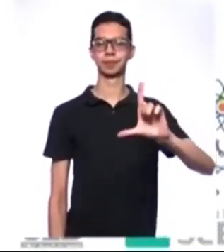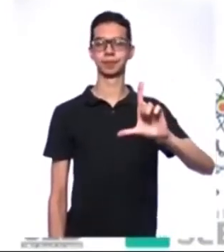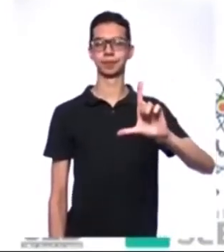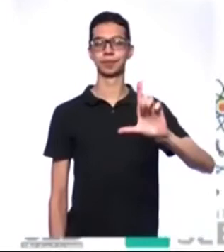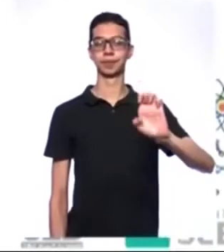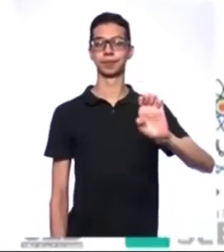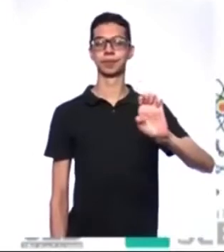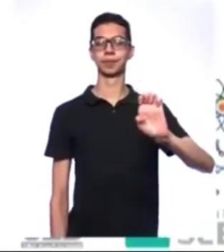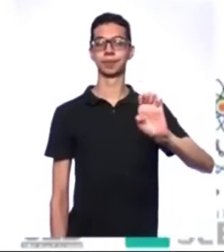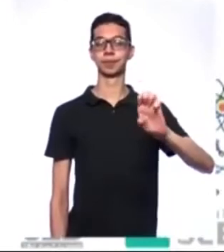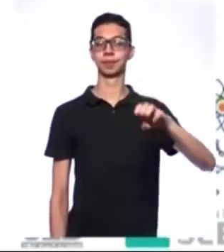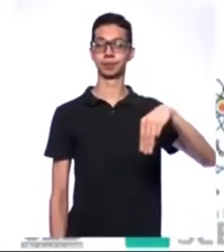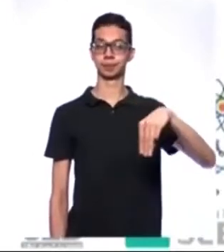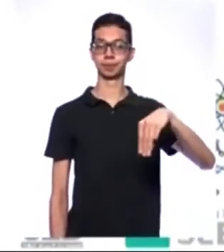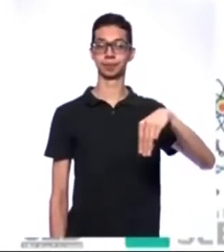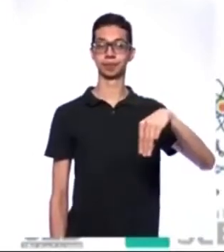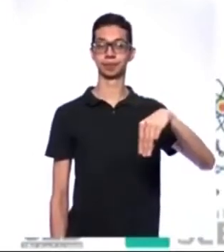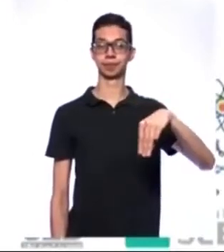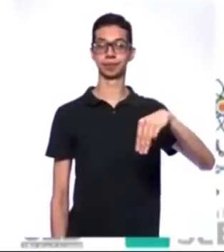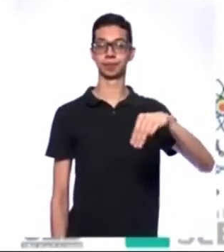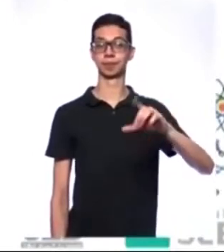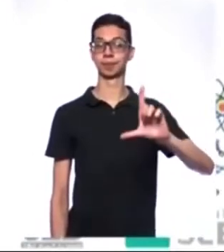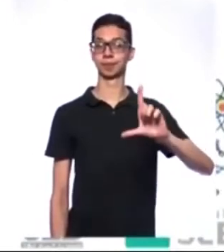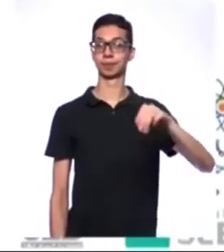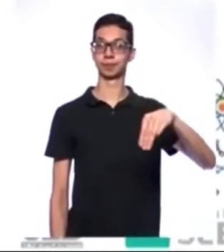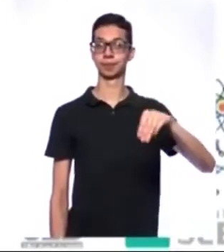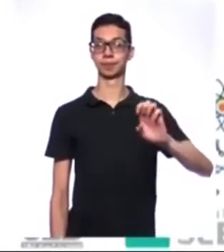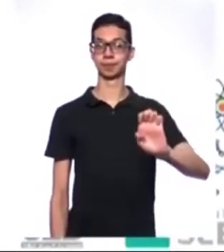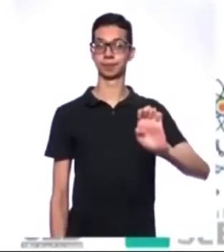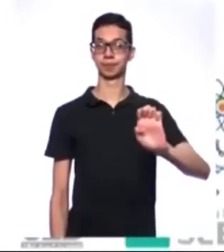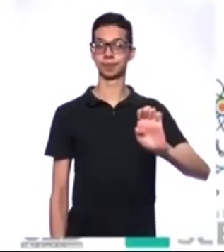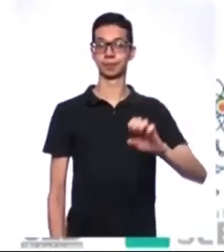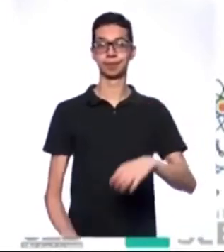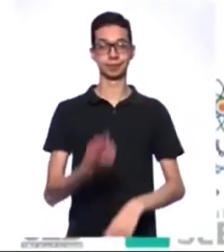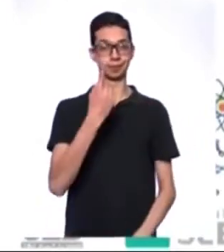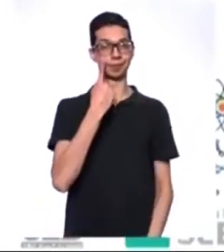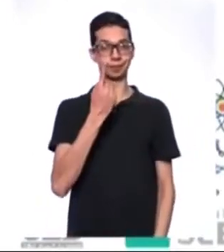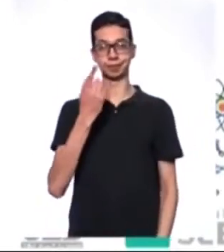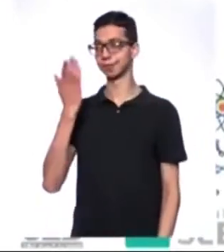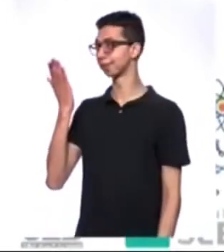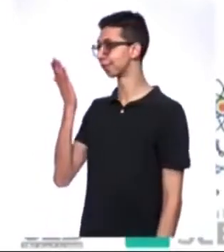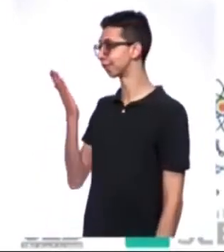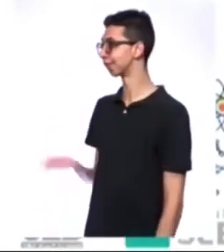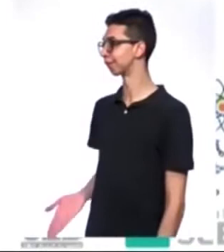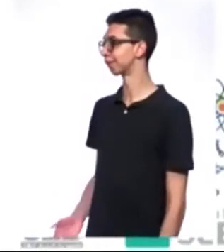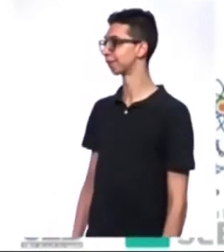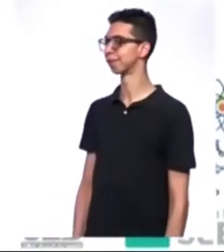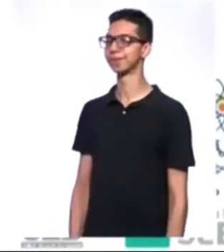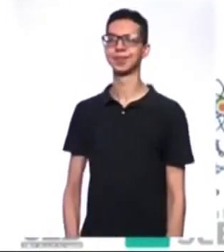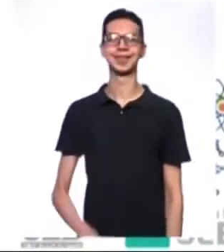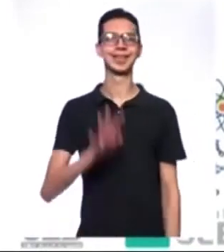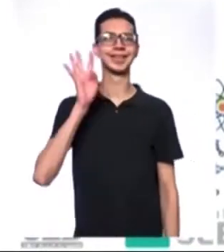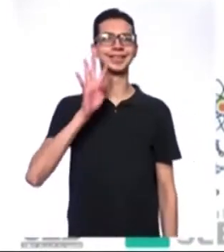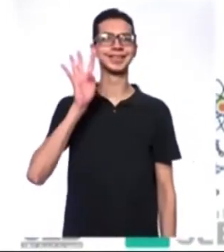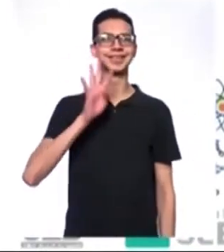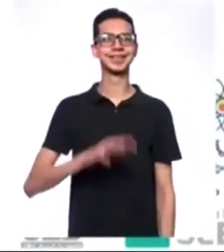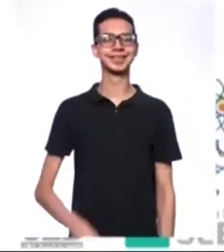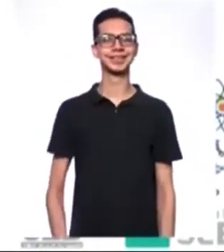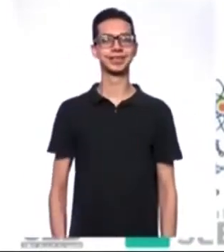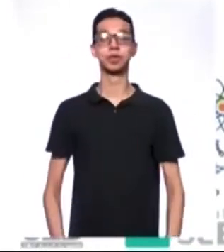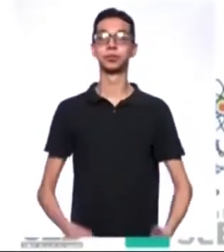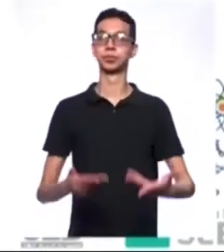l e m LM Olha que legal ai